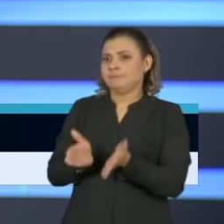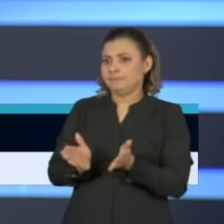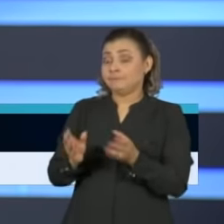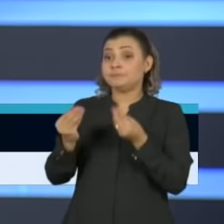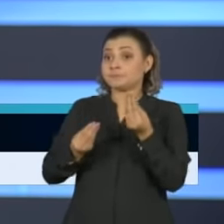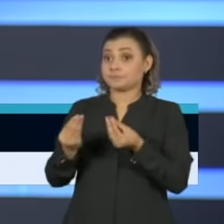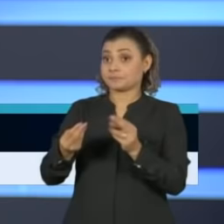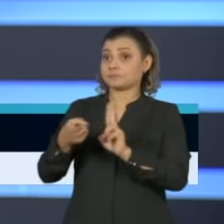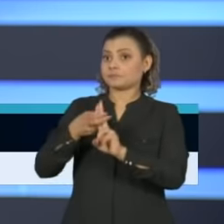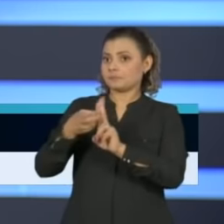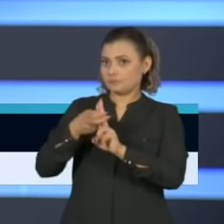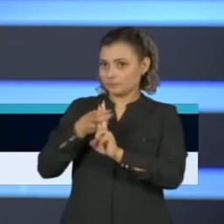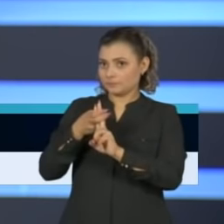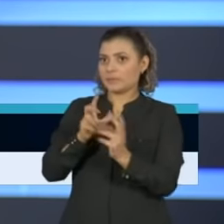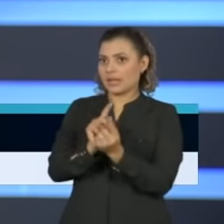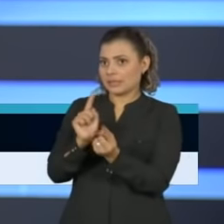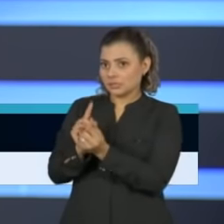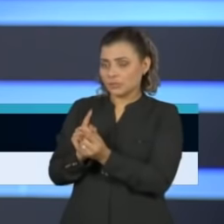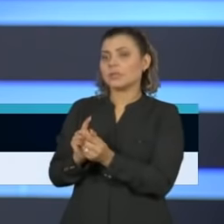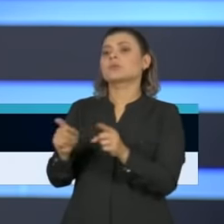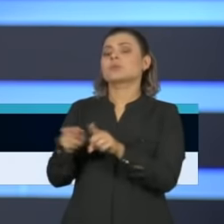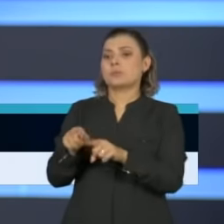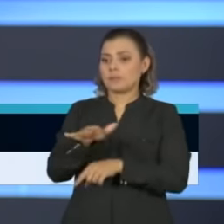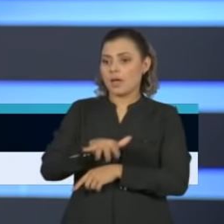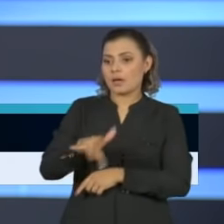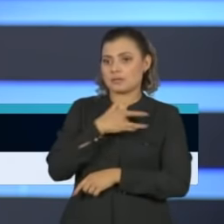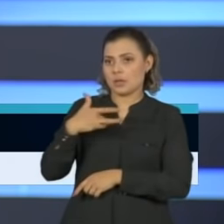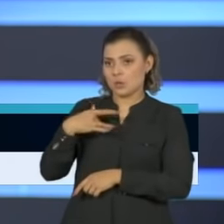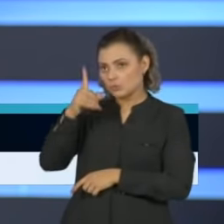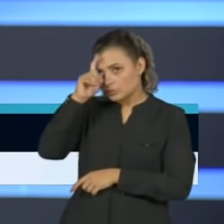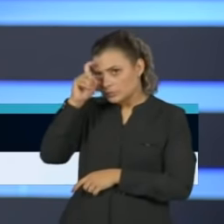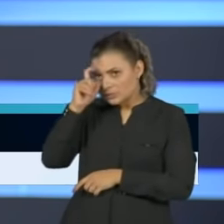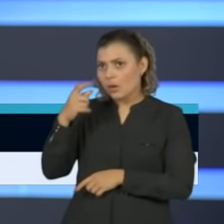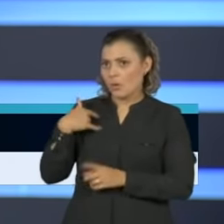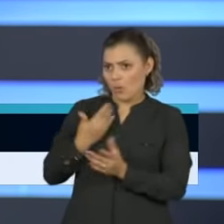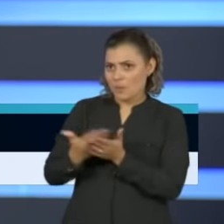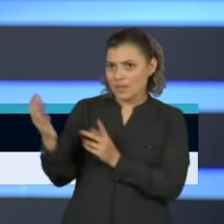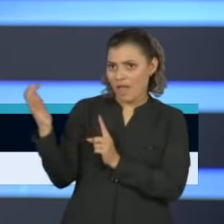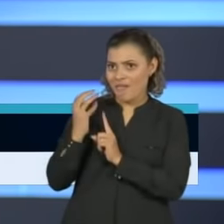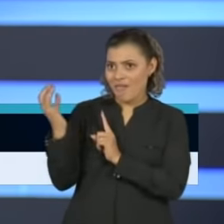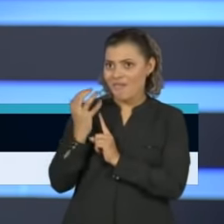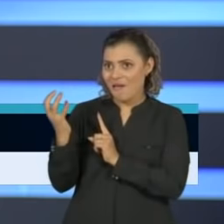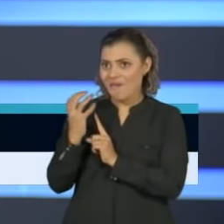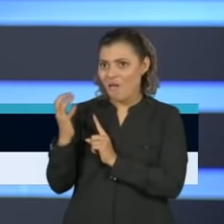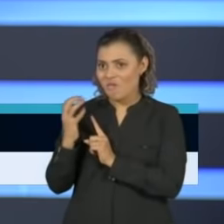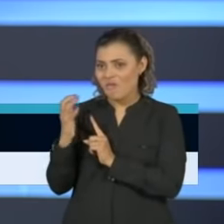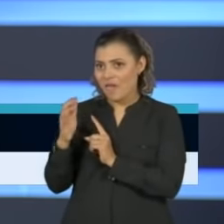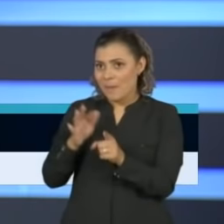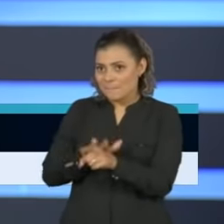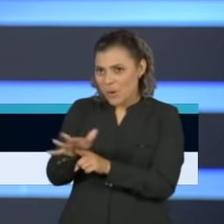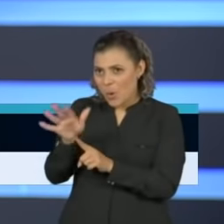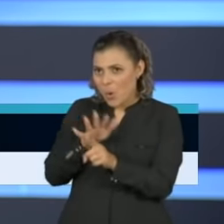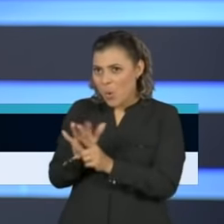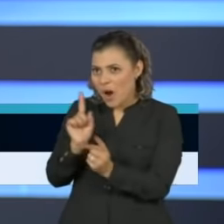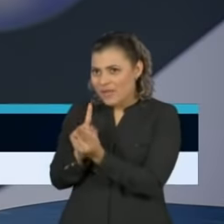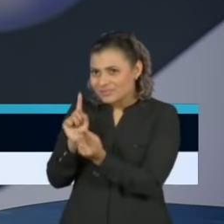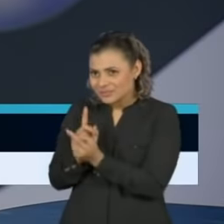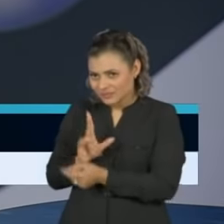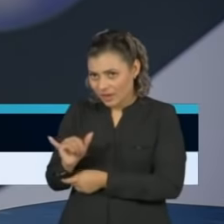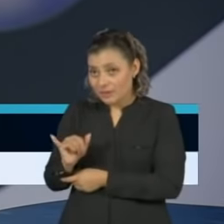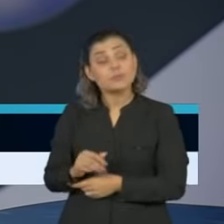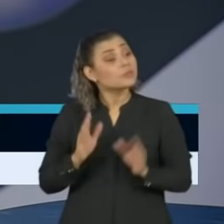sistema público de saúde e o sistema geral de saúde já vai começar a receber pressão com uma busca maior por atendimentos? Sim,